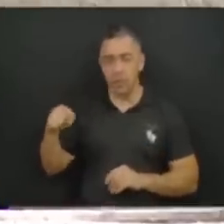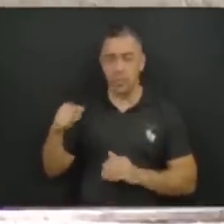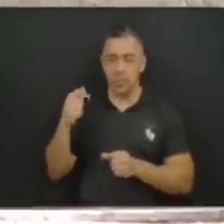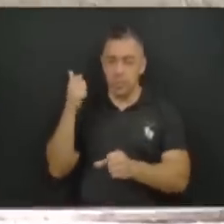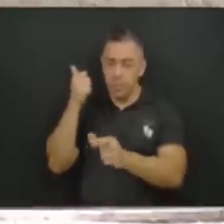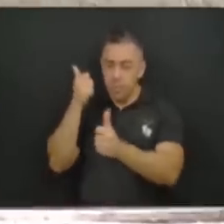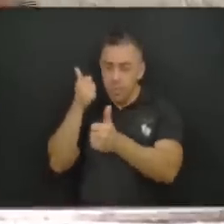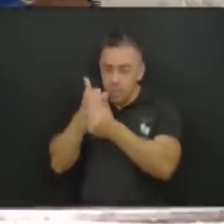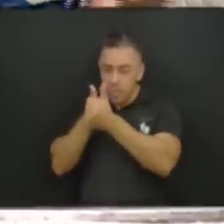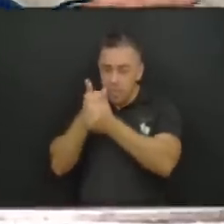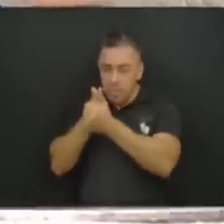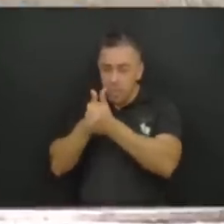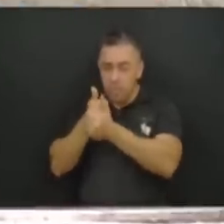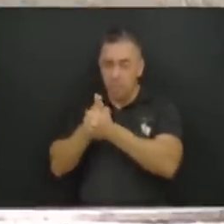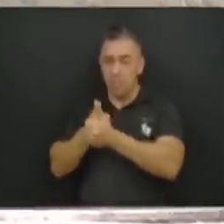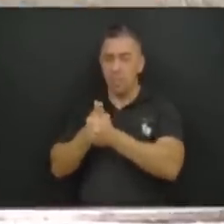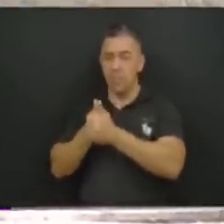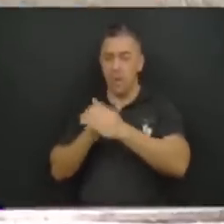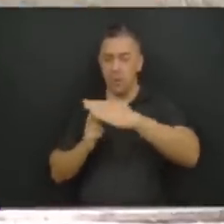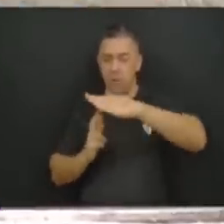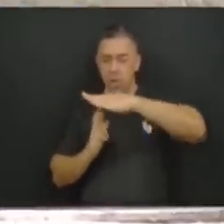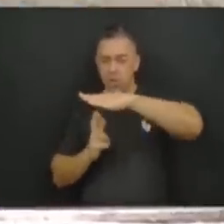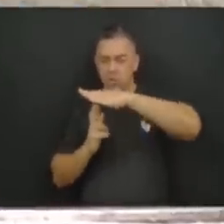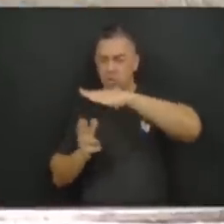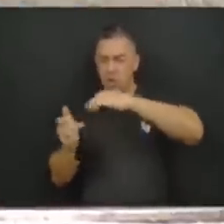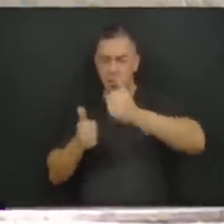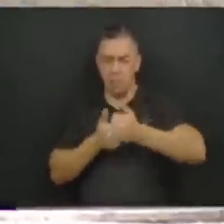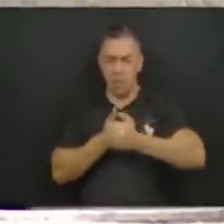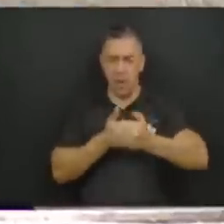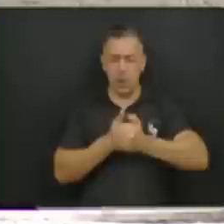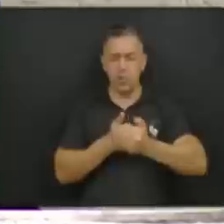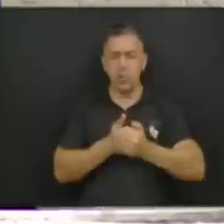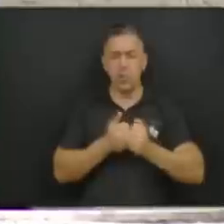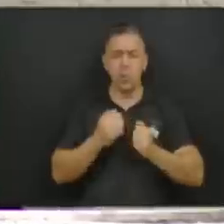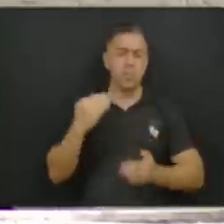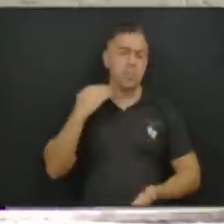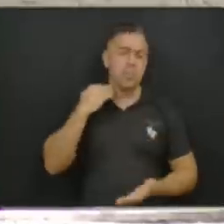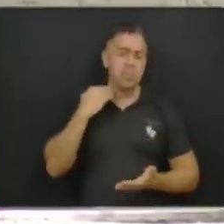Curitiba ali embaixo da Marquise acho que ainda é o Banco Bradesco crianças